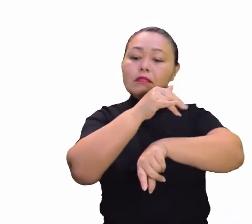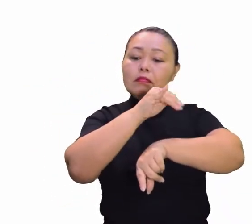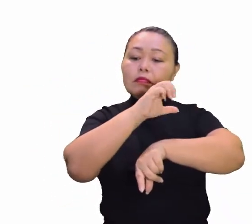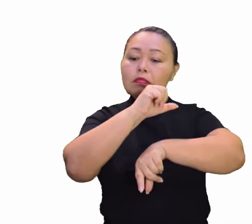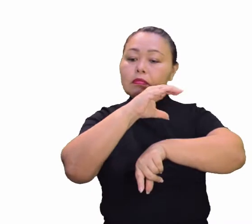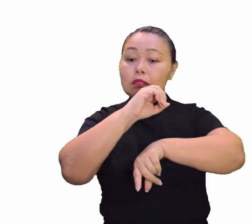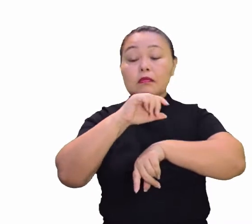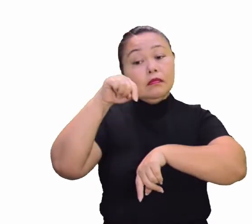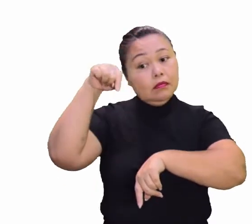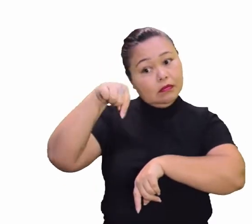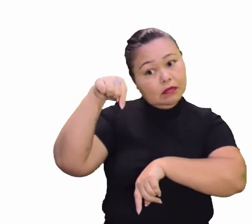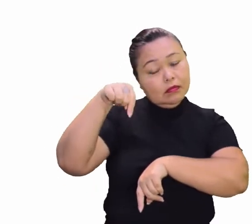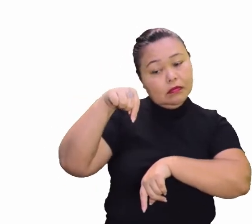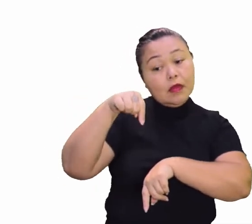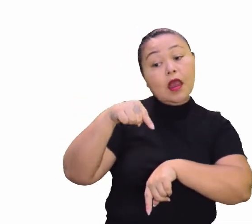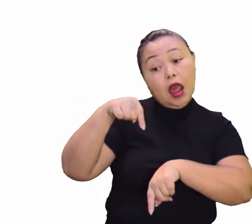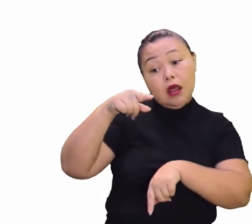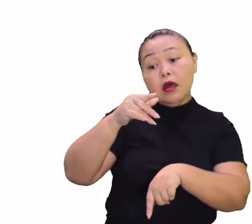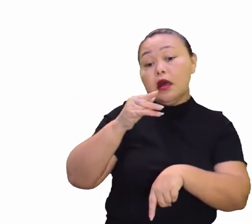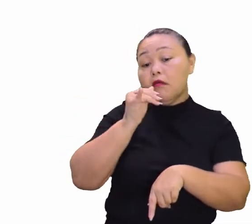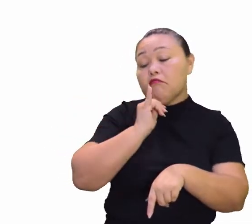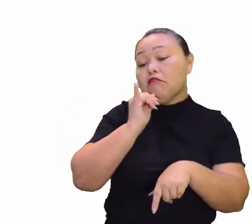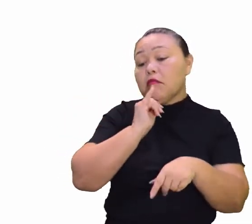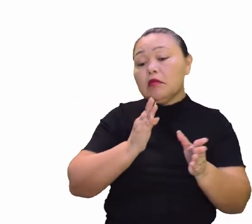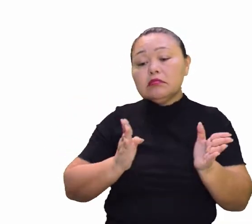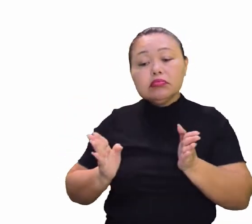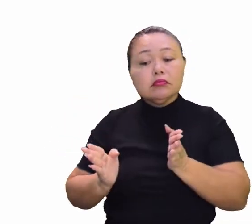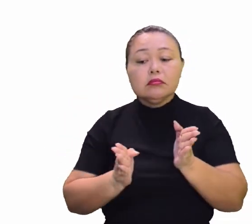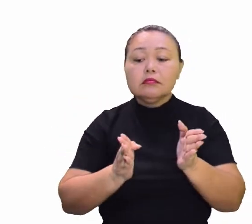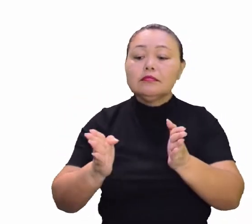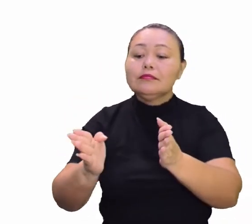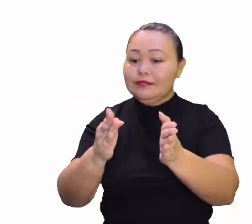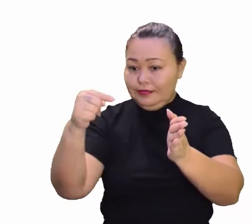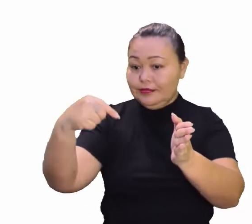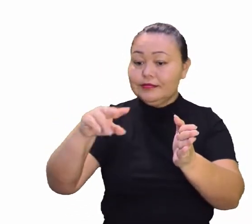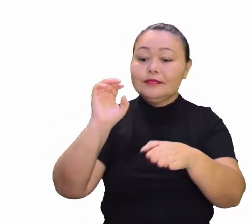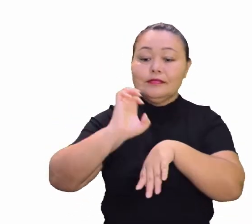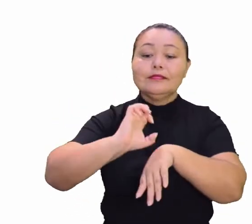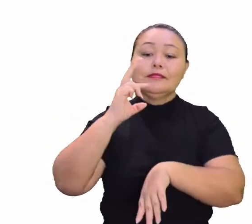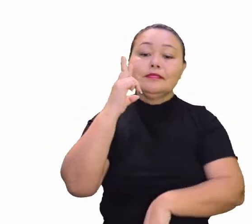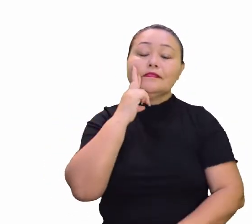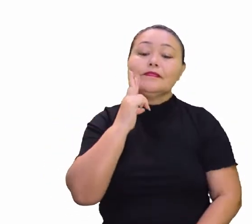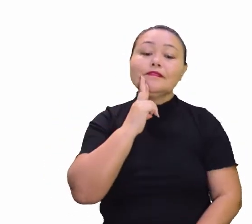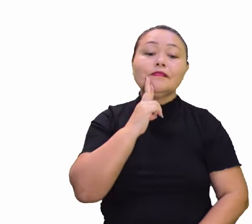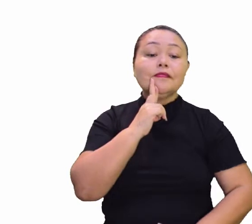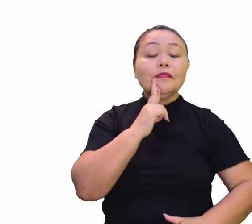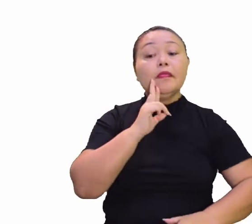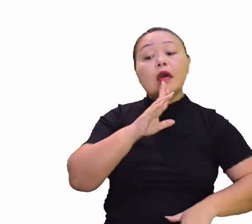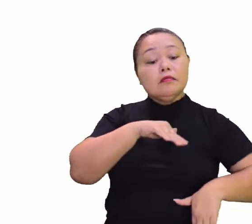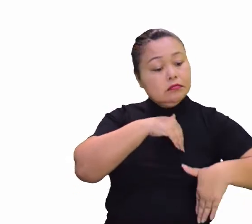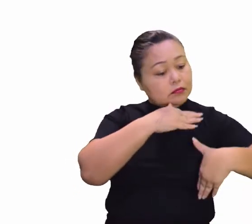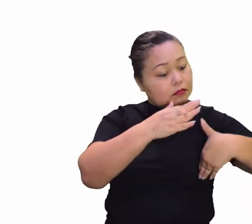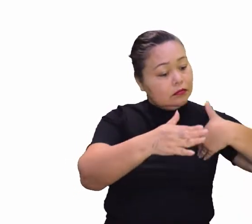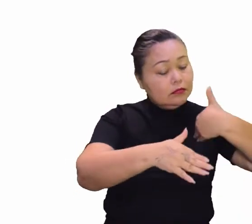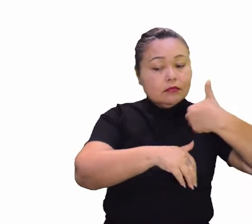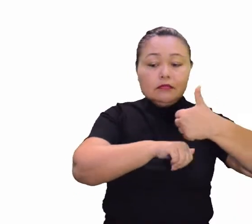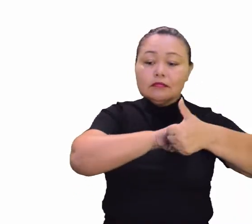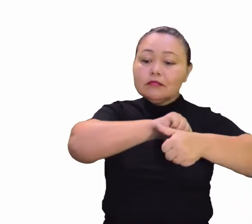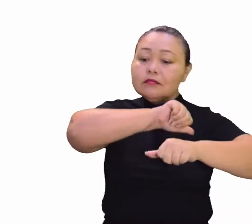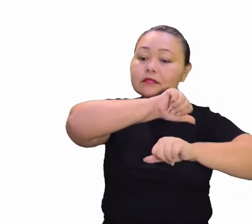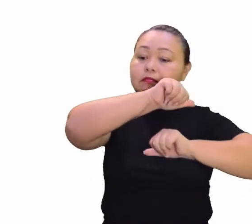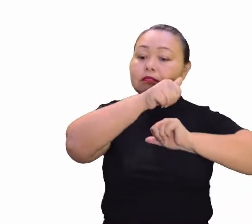Neste caso, a hidrografia de Rondônia. E o processo de transformação